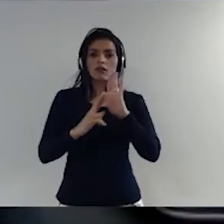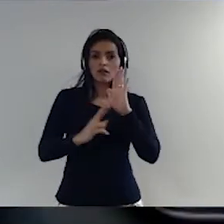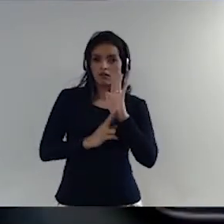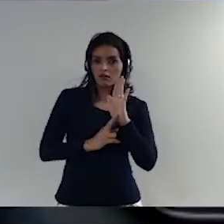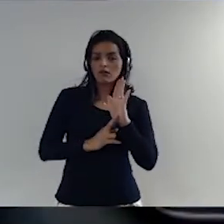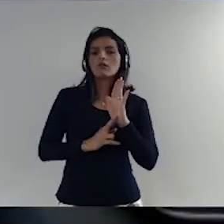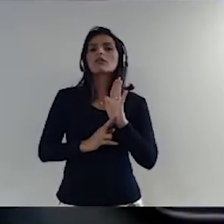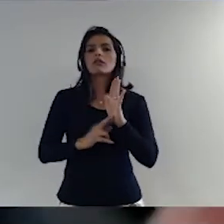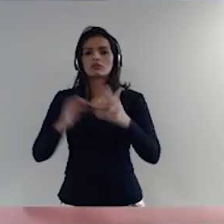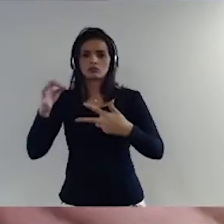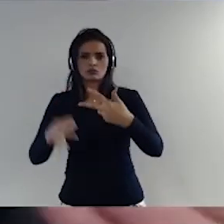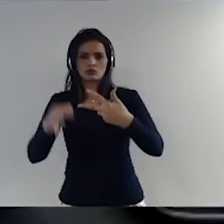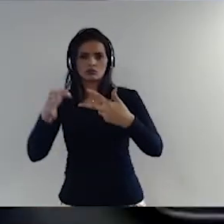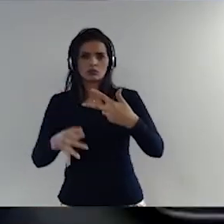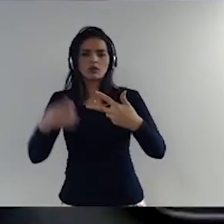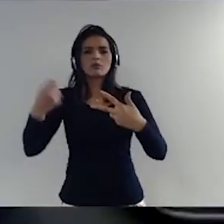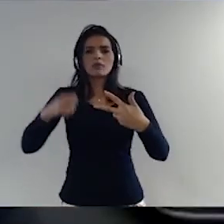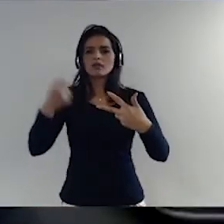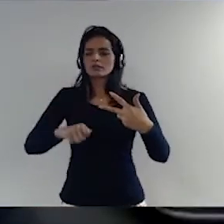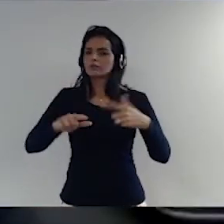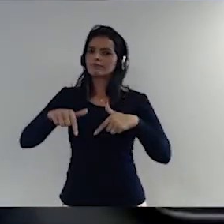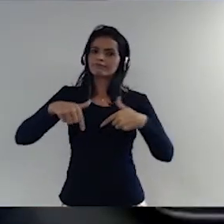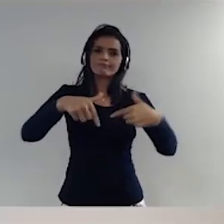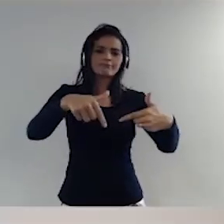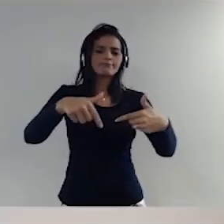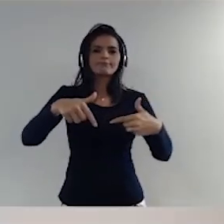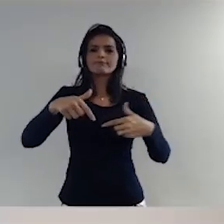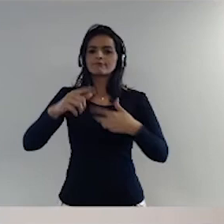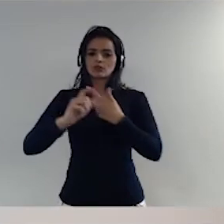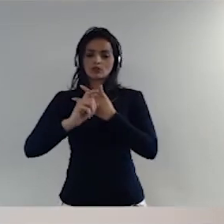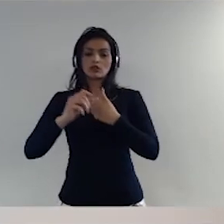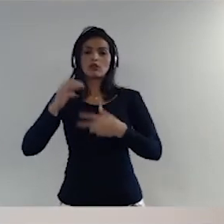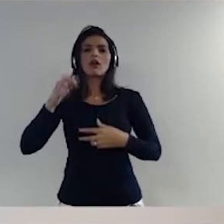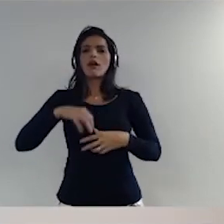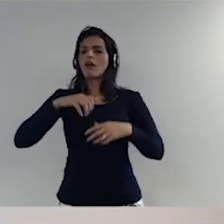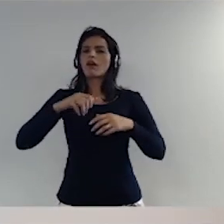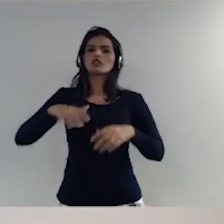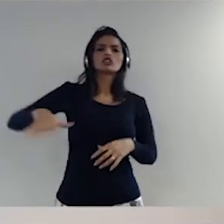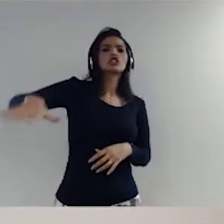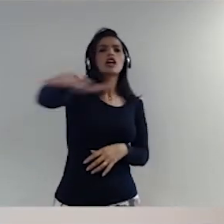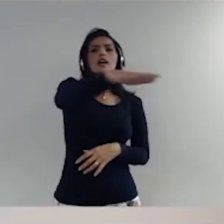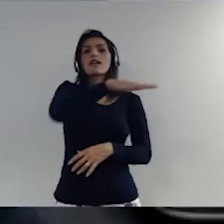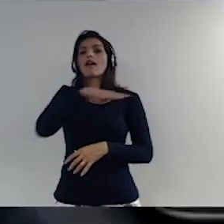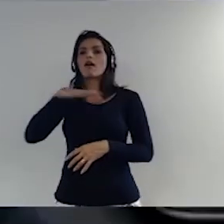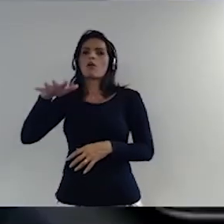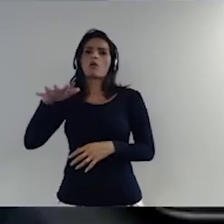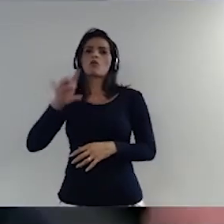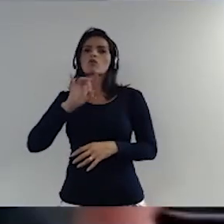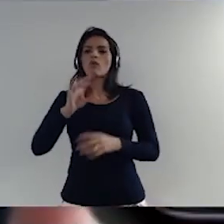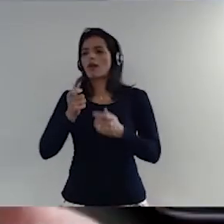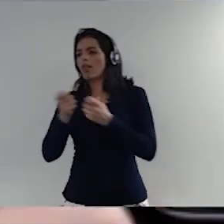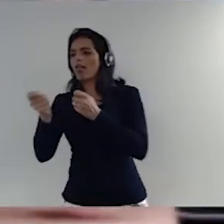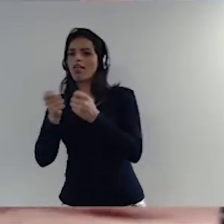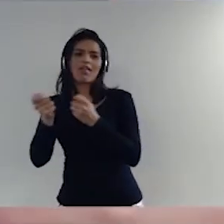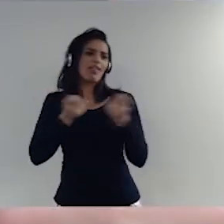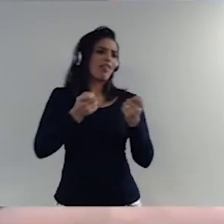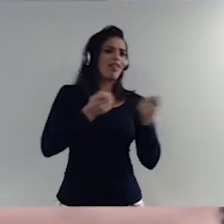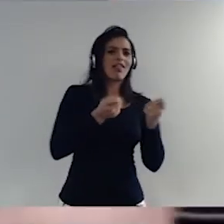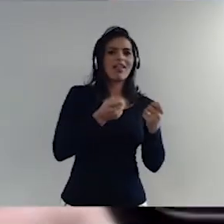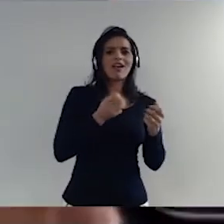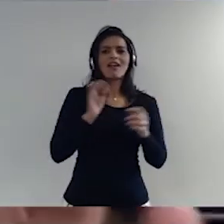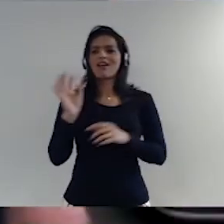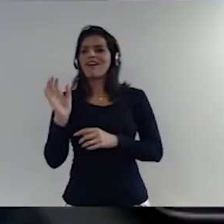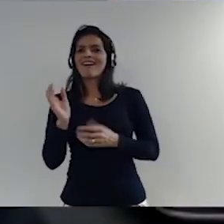Poder Judiciário haja de maneira descentralizada e quando se propõe a retomada de